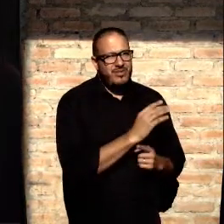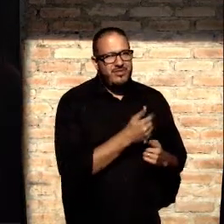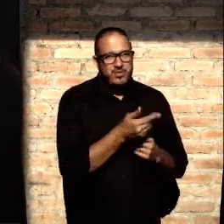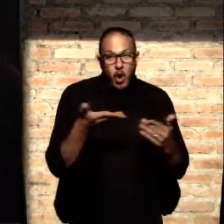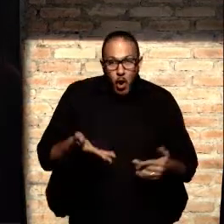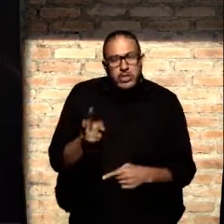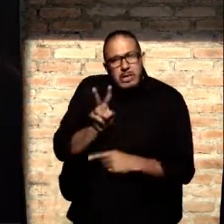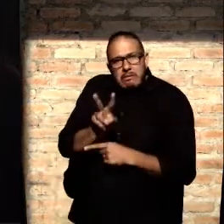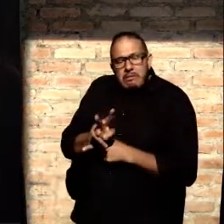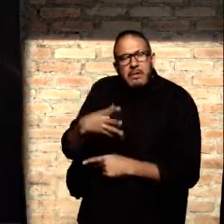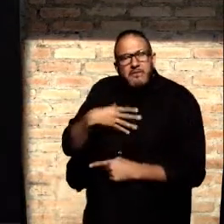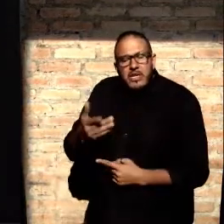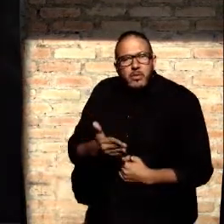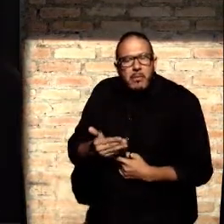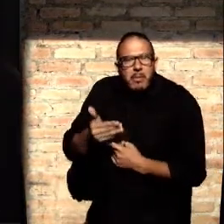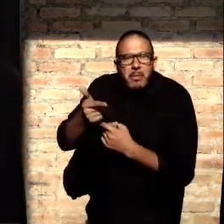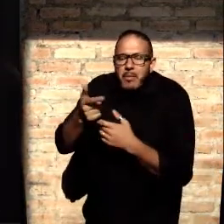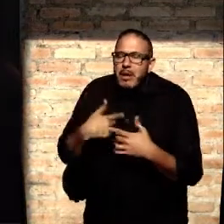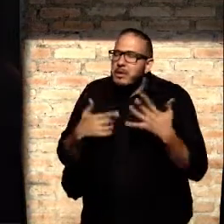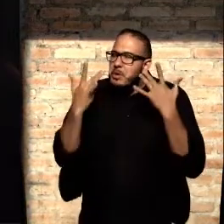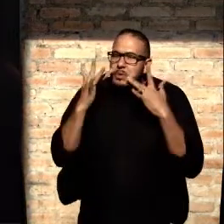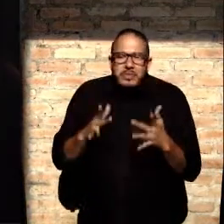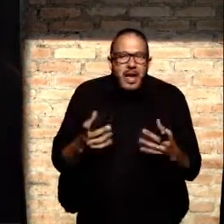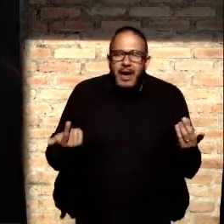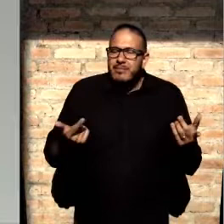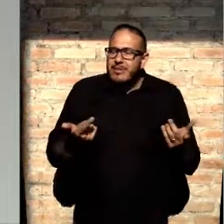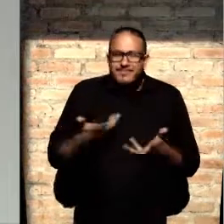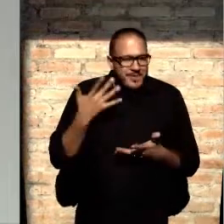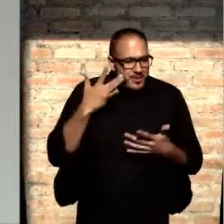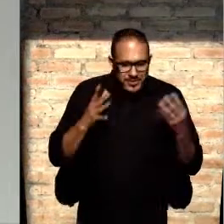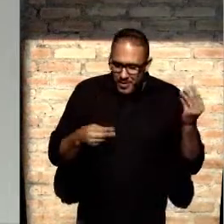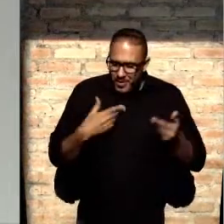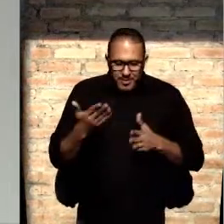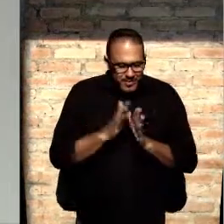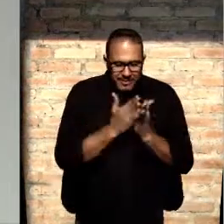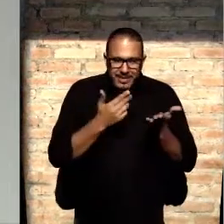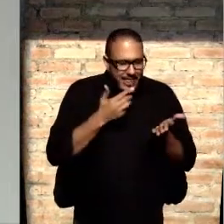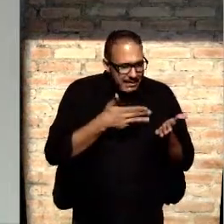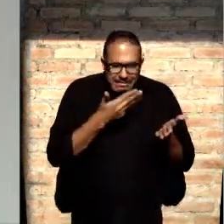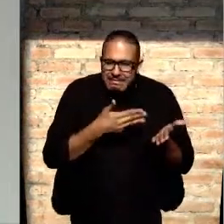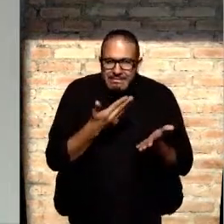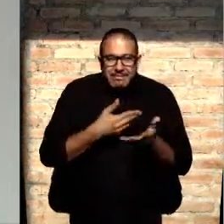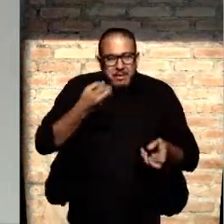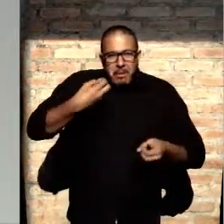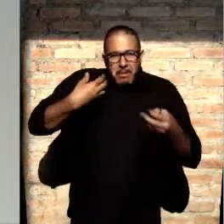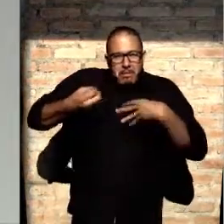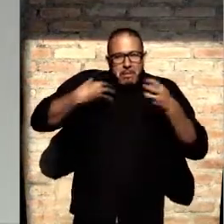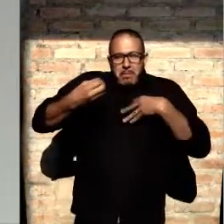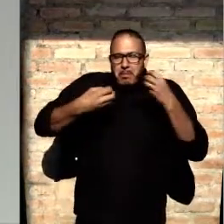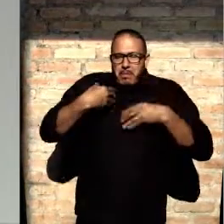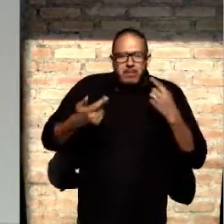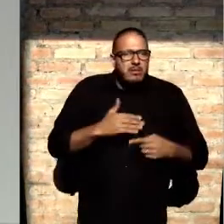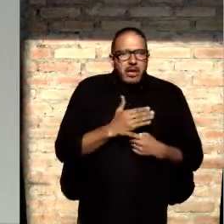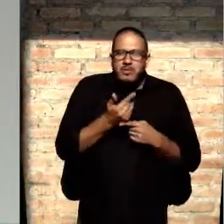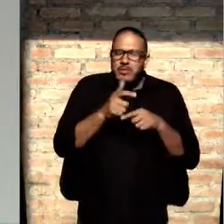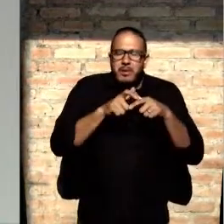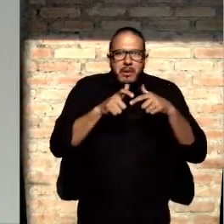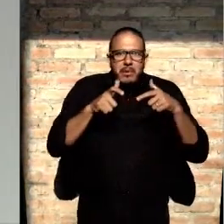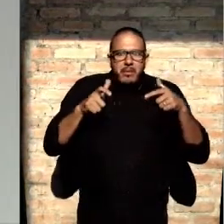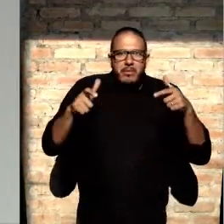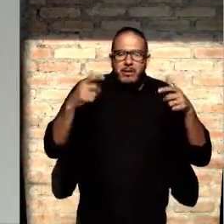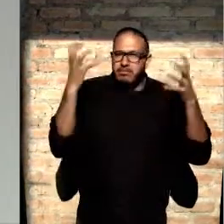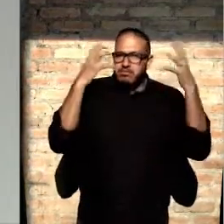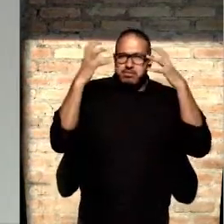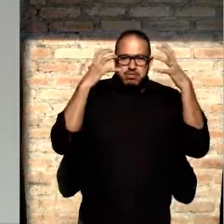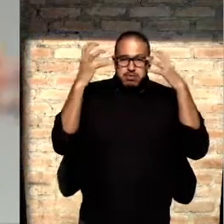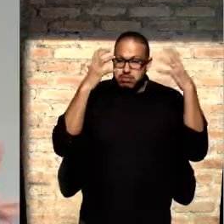sabe o que fazer não veio com uma nova instrução foi um caminhão basculante que foi derramado em cima da nossa cabeça